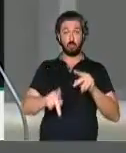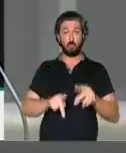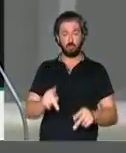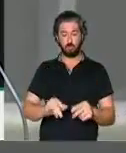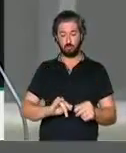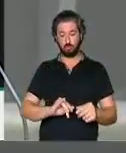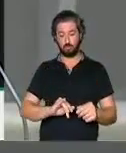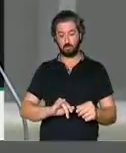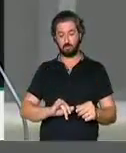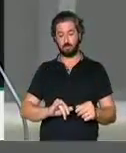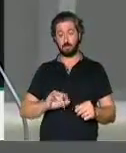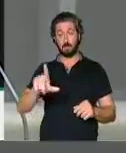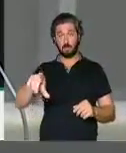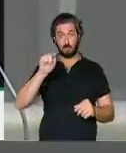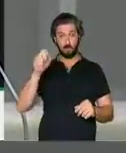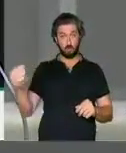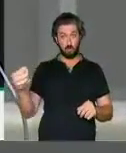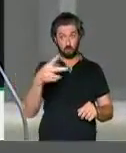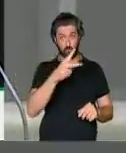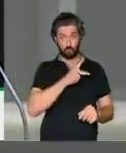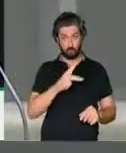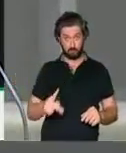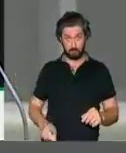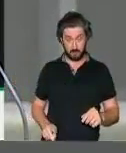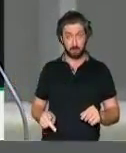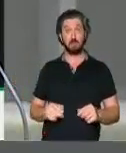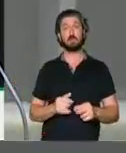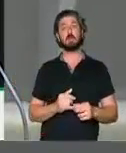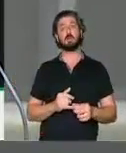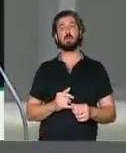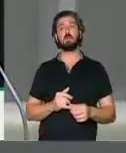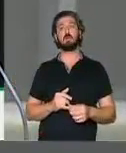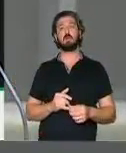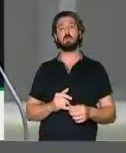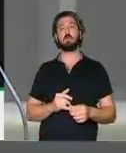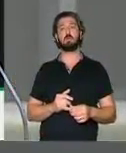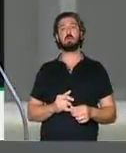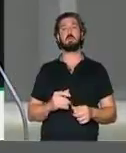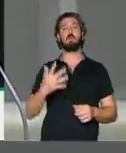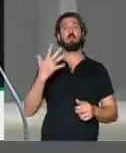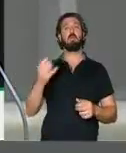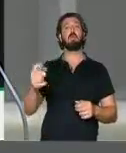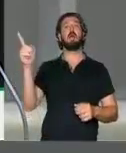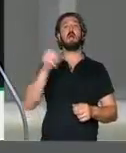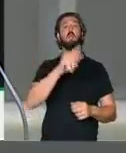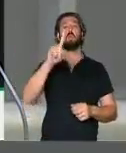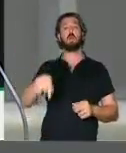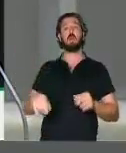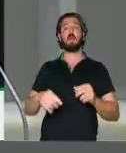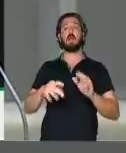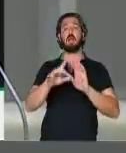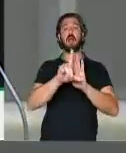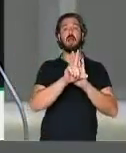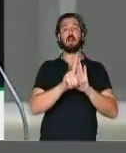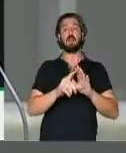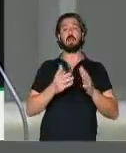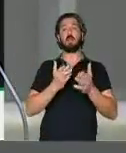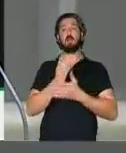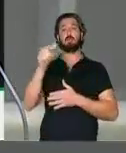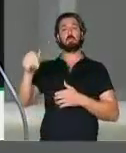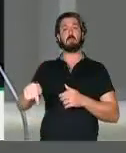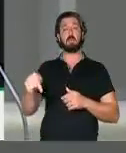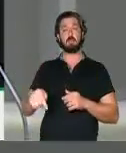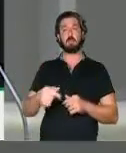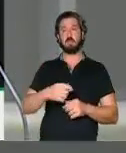E depois da escolha do novo presidente, teremos que revogar a legislação aprovada